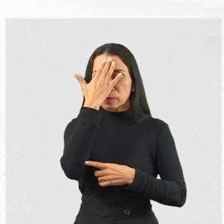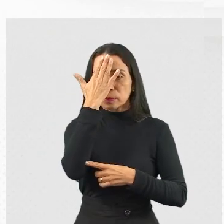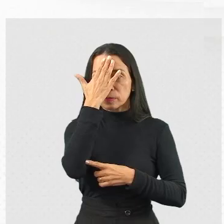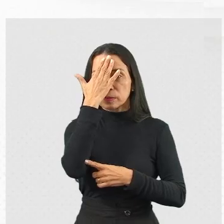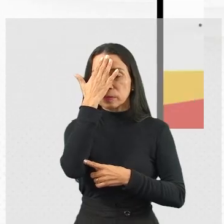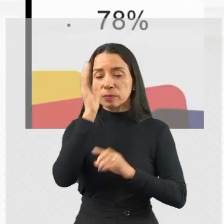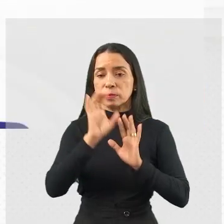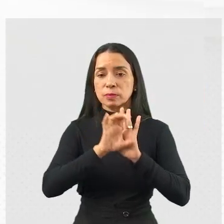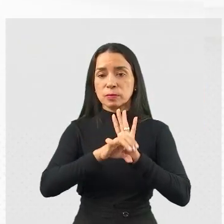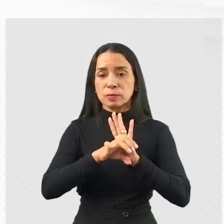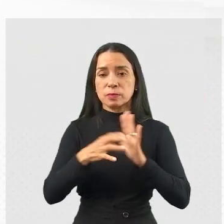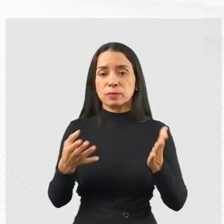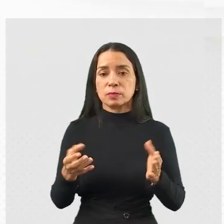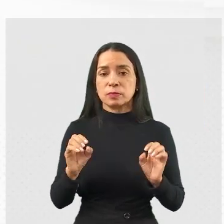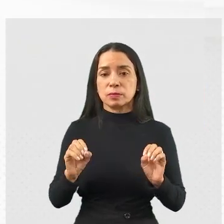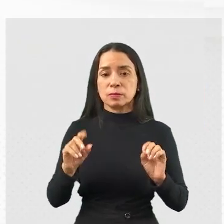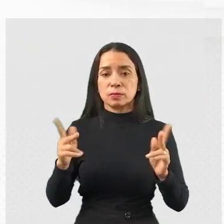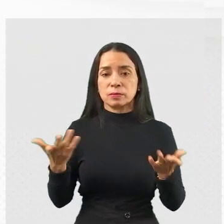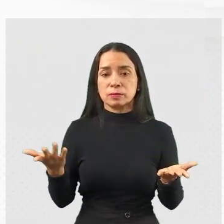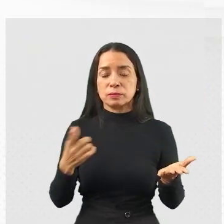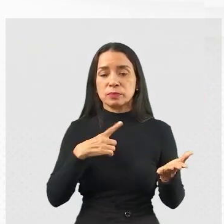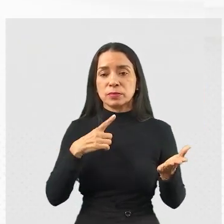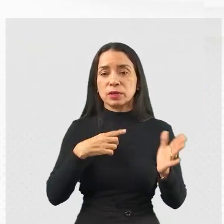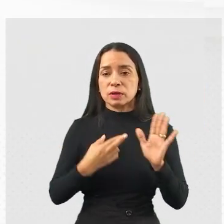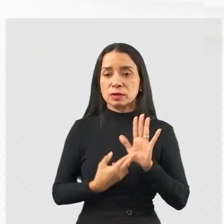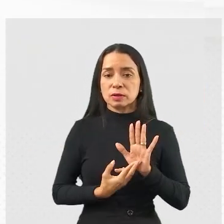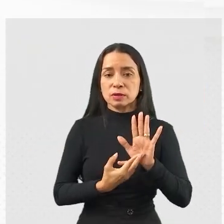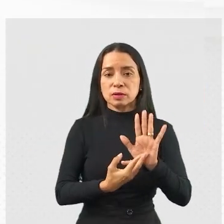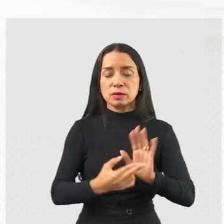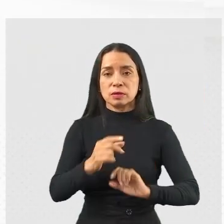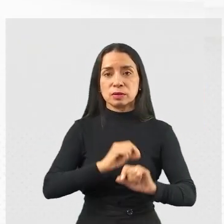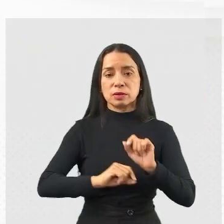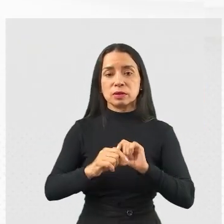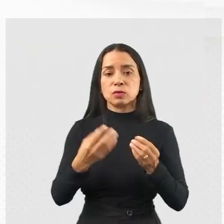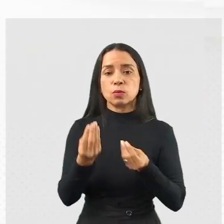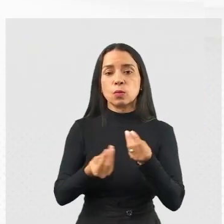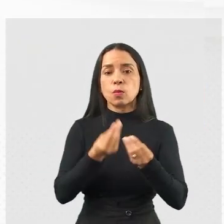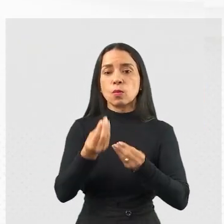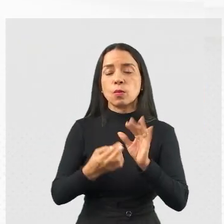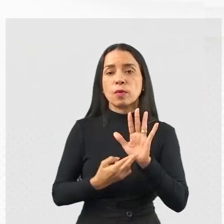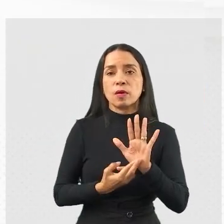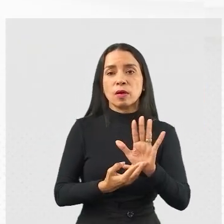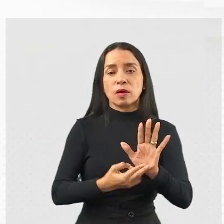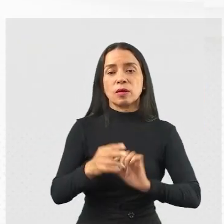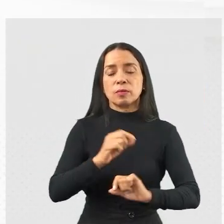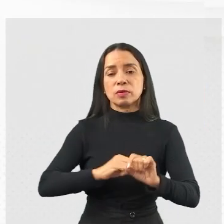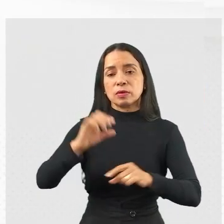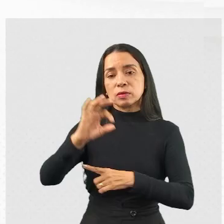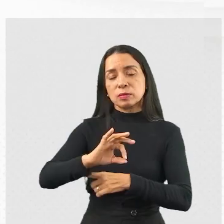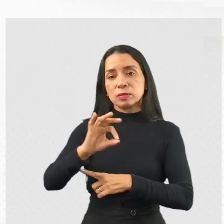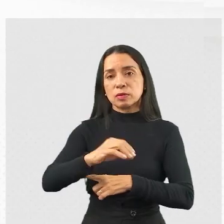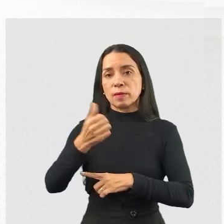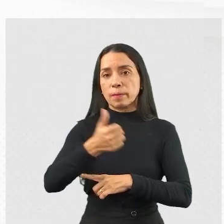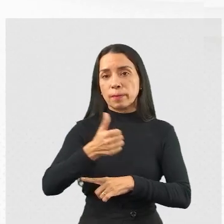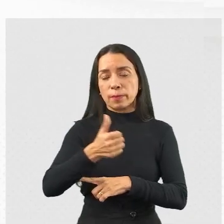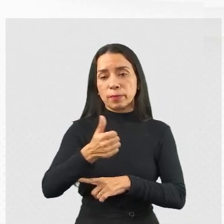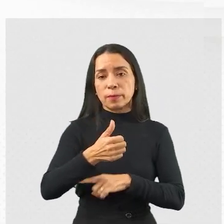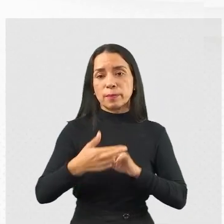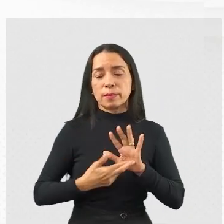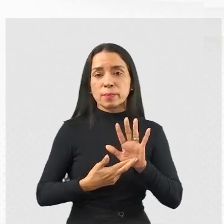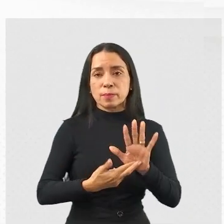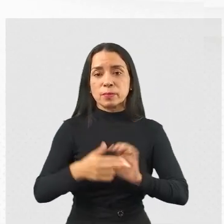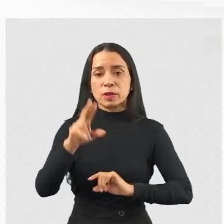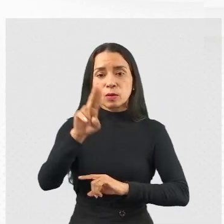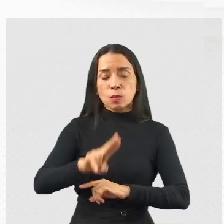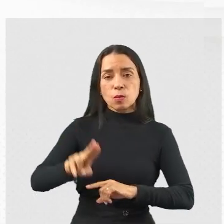conceito? Beleza. Então, tem as representações, né? Como é que eu represento uma porcentagem? Primeiro, essa representação,